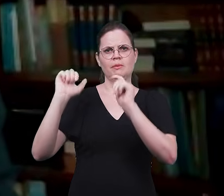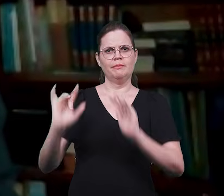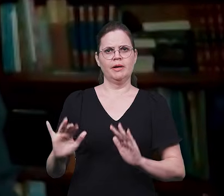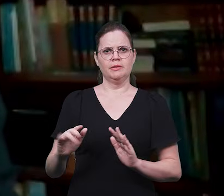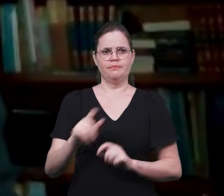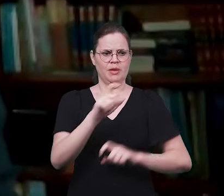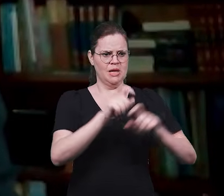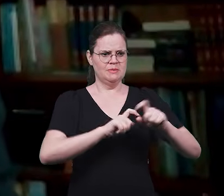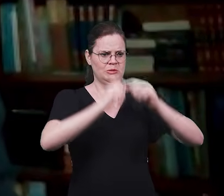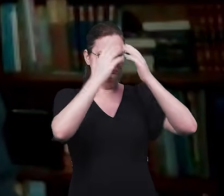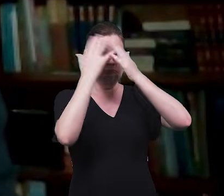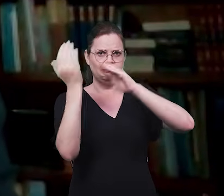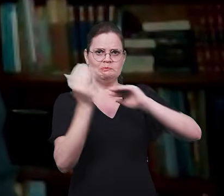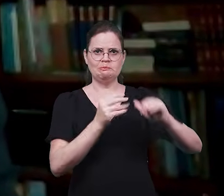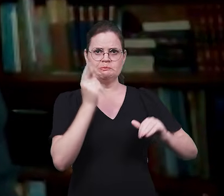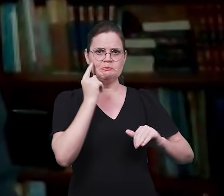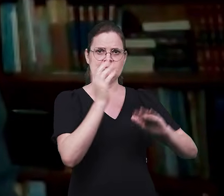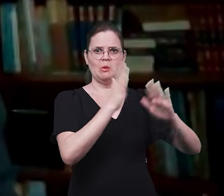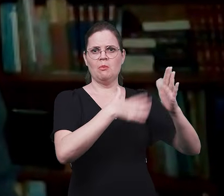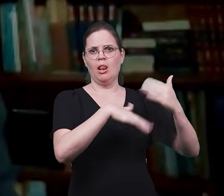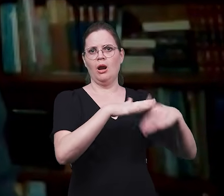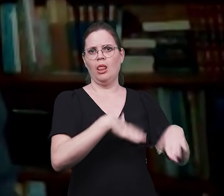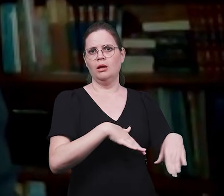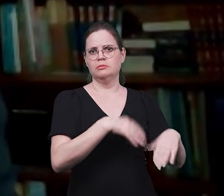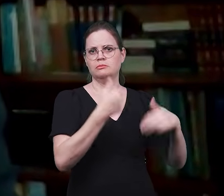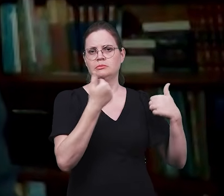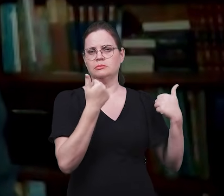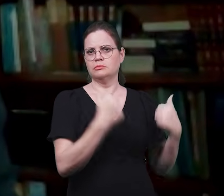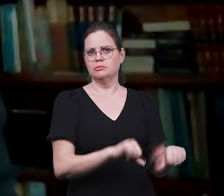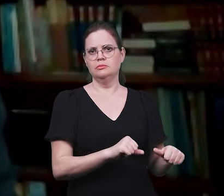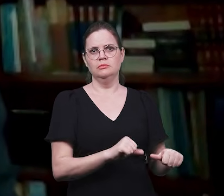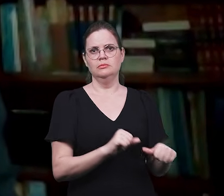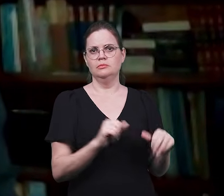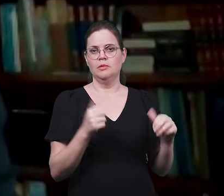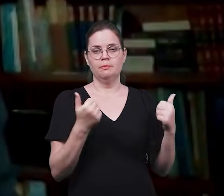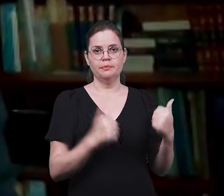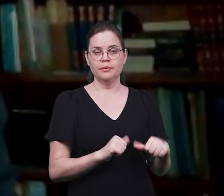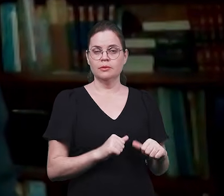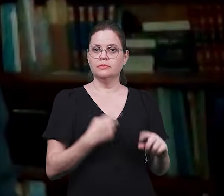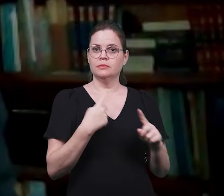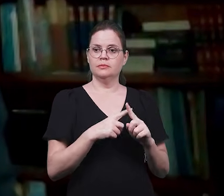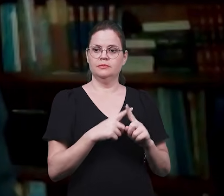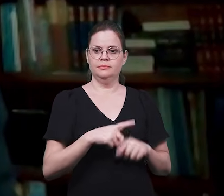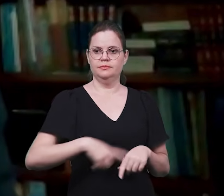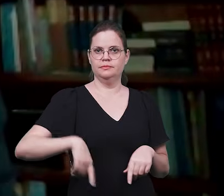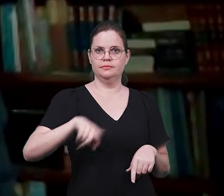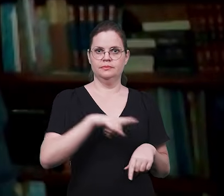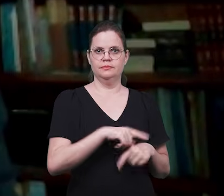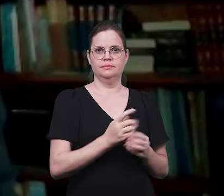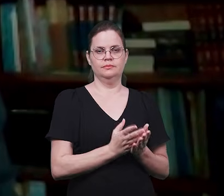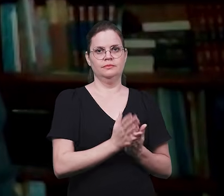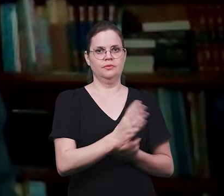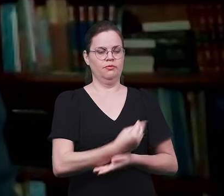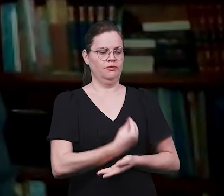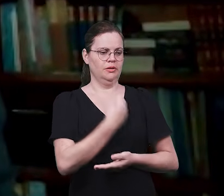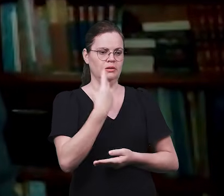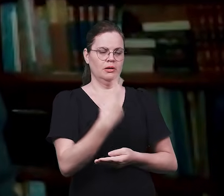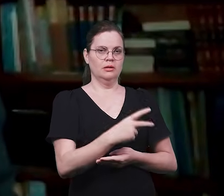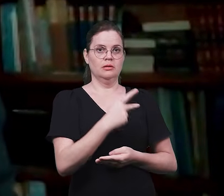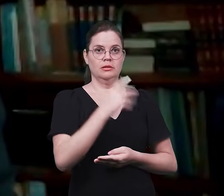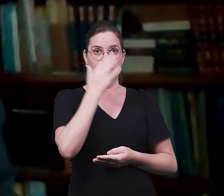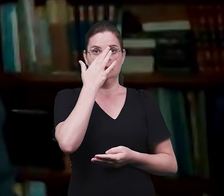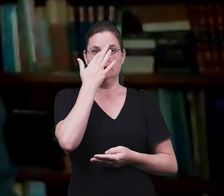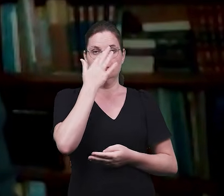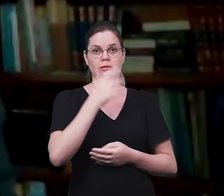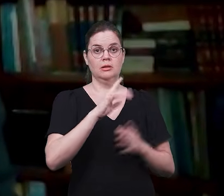a grande bênção. Aqueles que não atenderam, nós vemos a situação, a forma que eles caminharam,